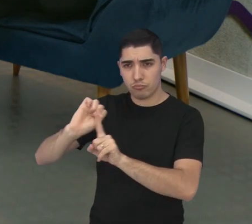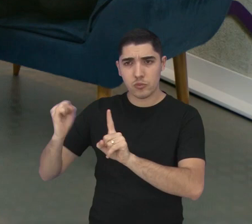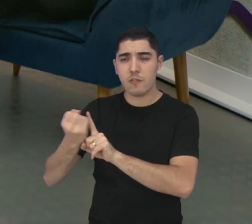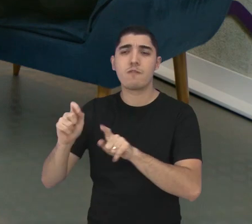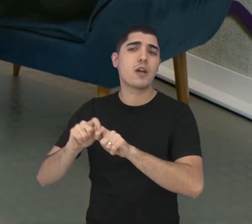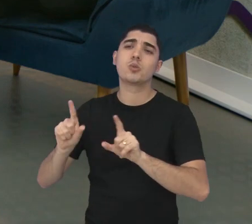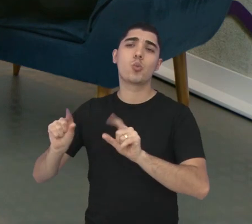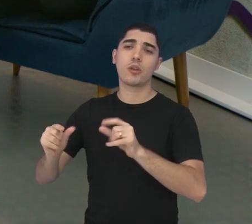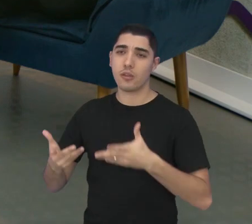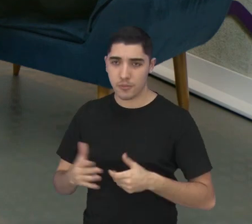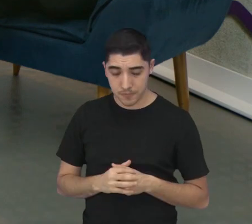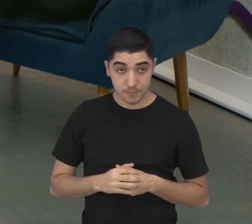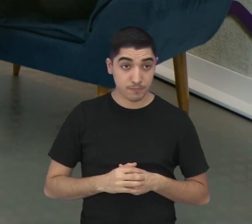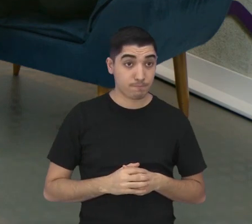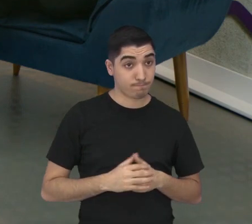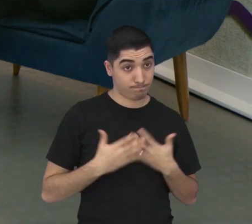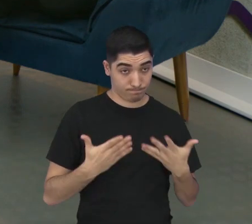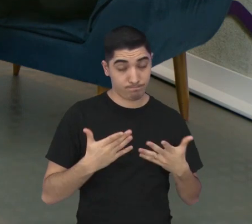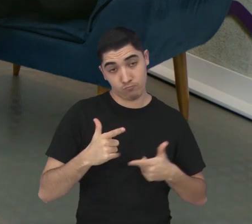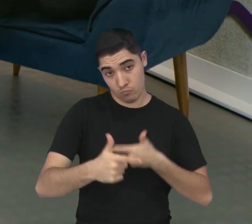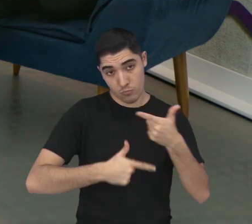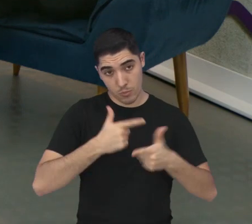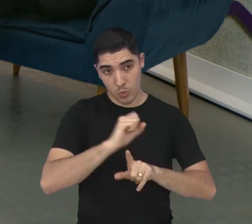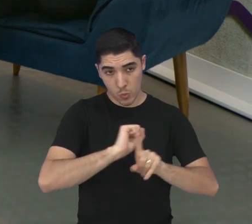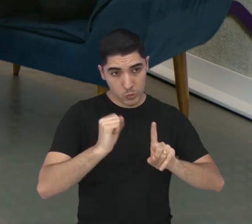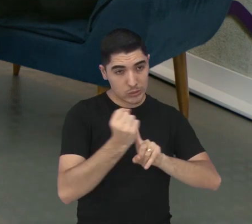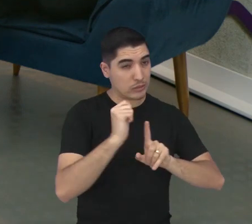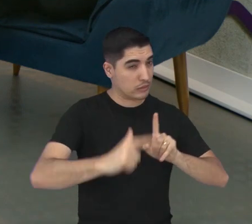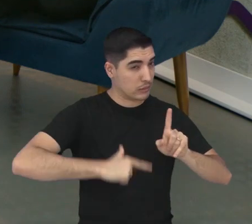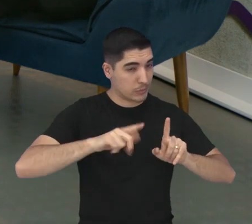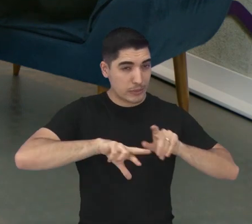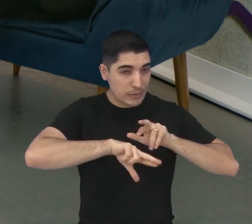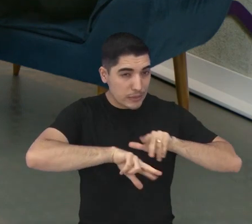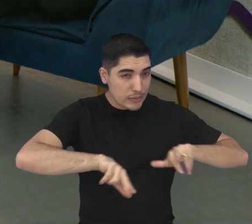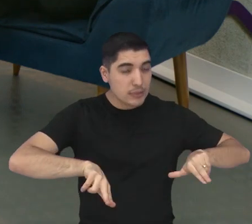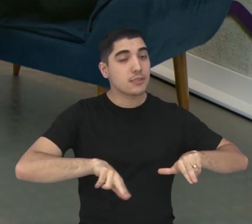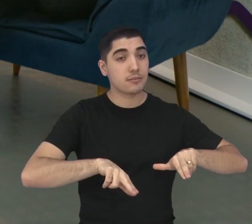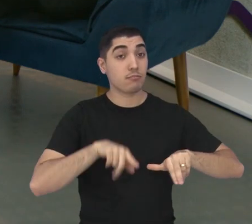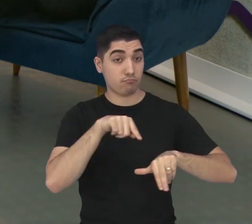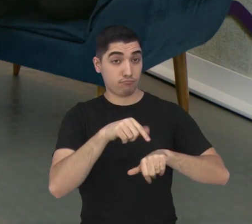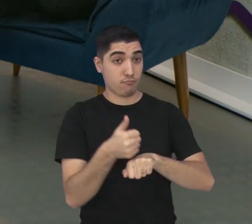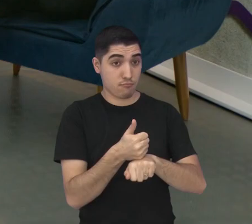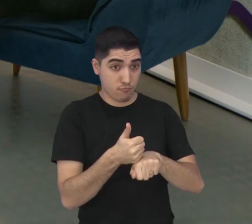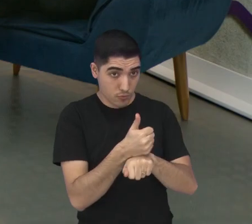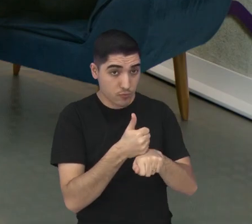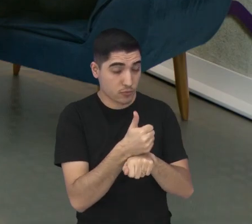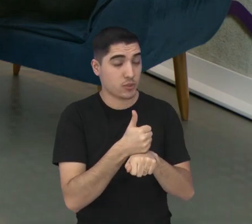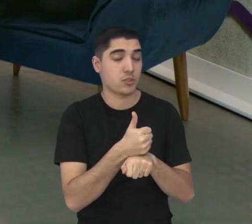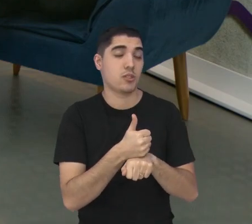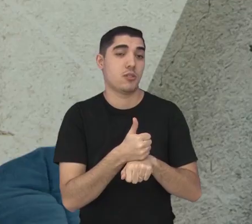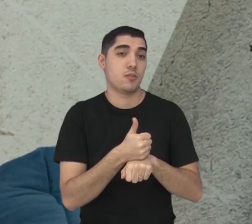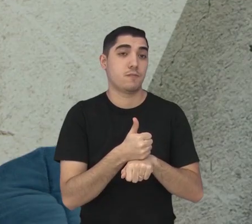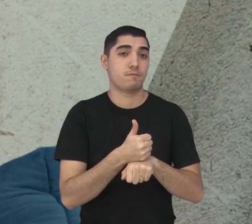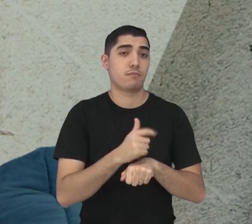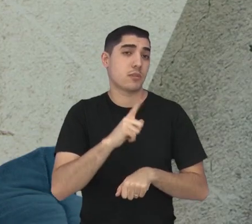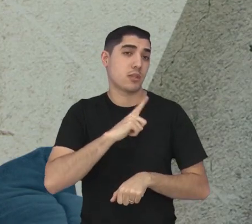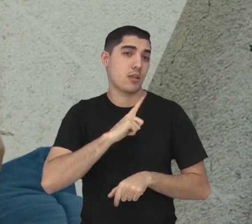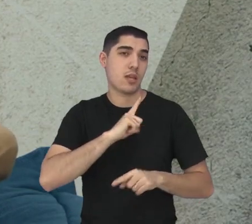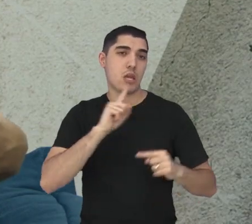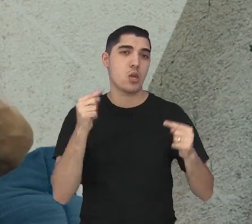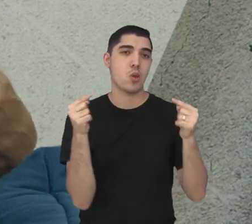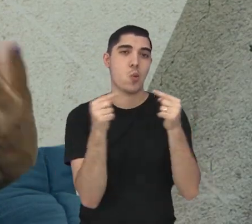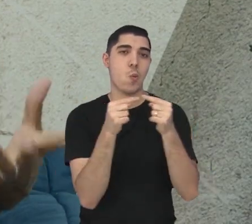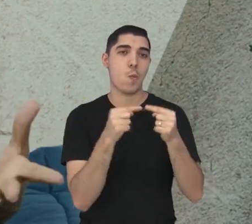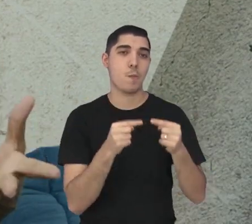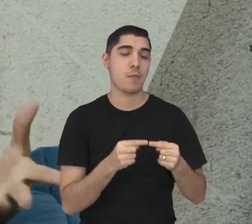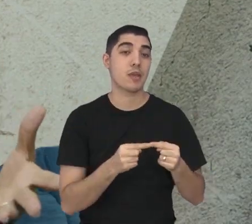da área de serviços sociais. Olha, o serviço social trabalha muito, né? É uma profissão que a gente